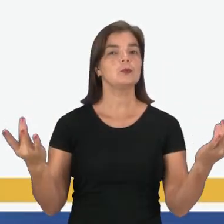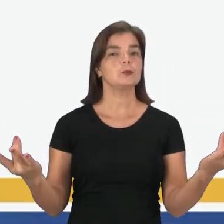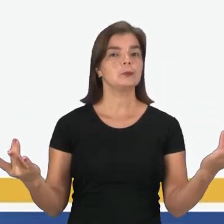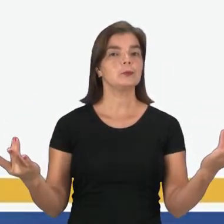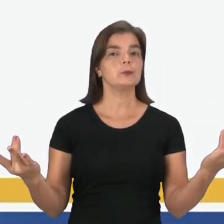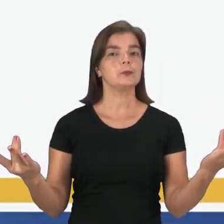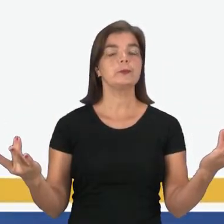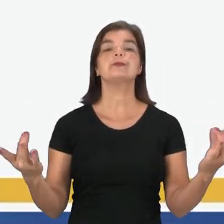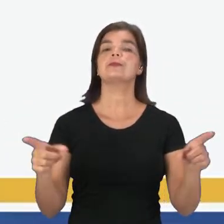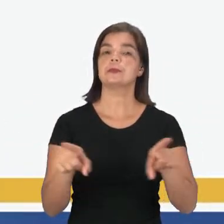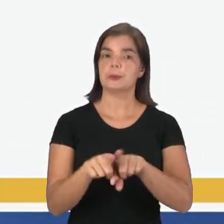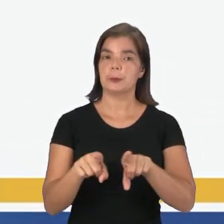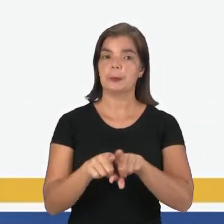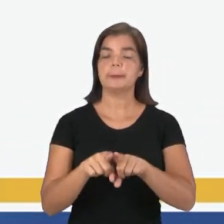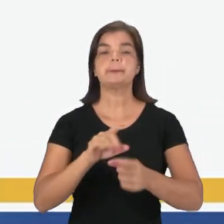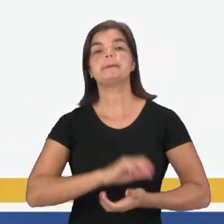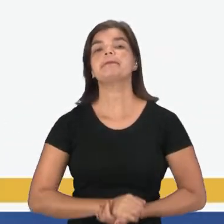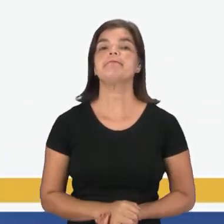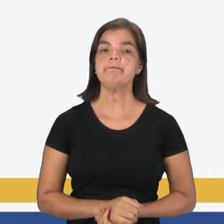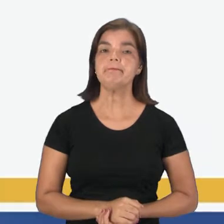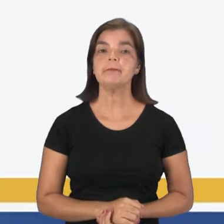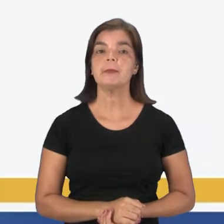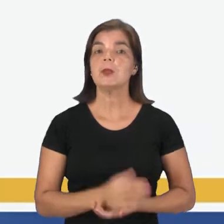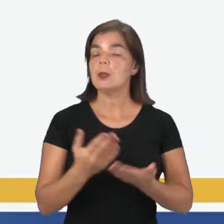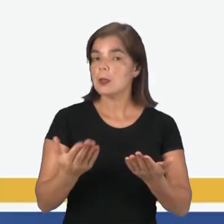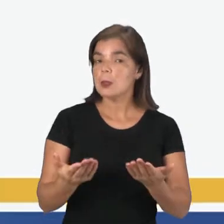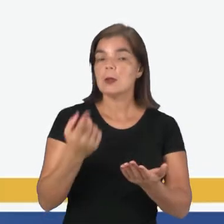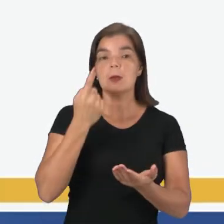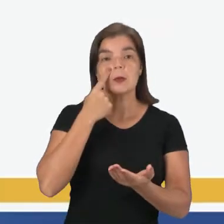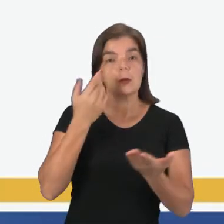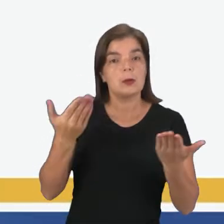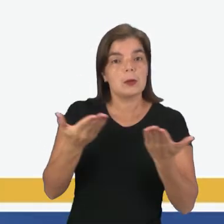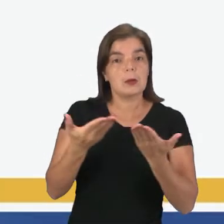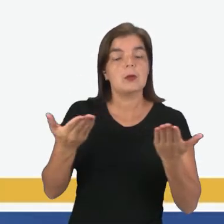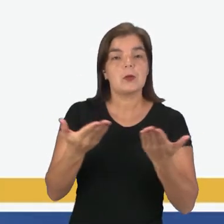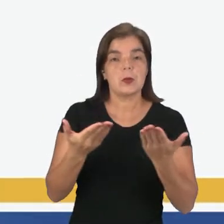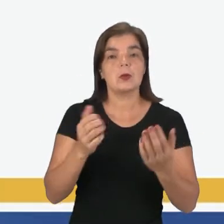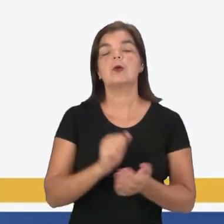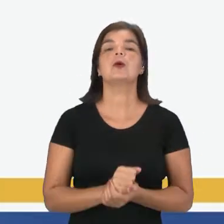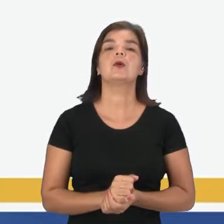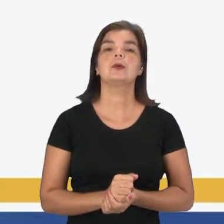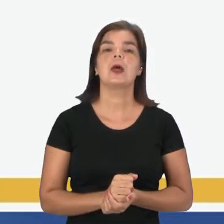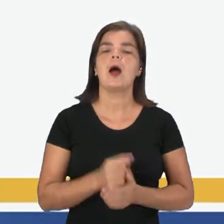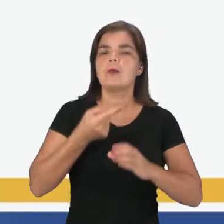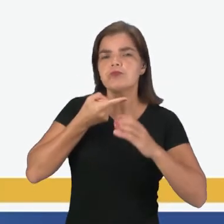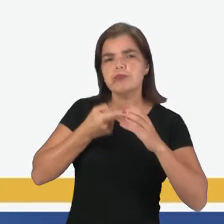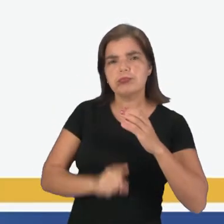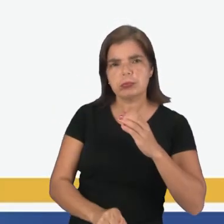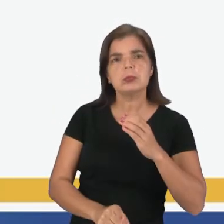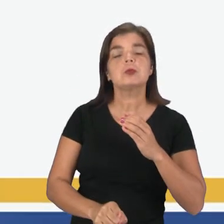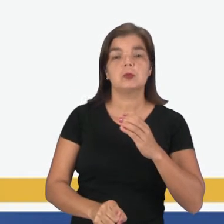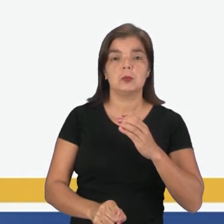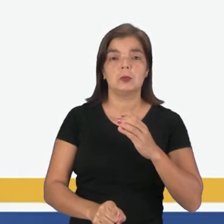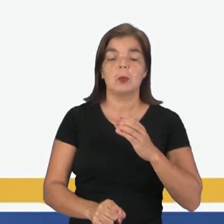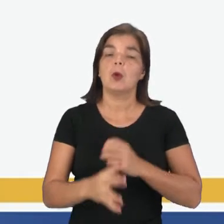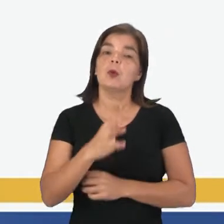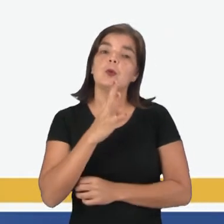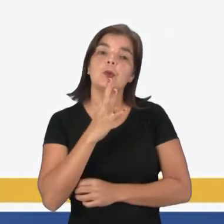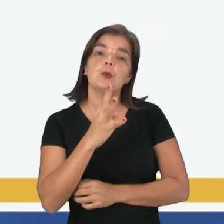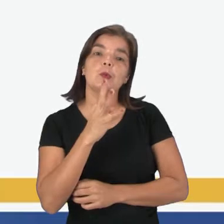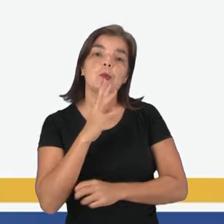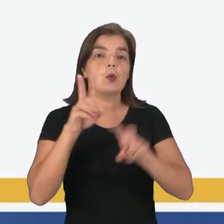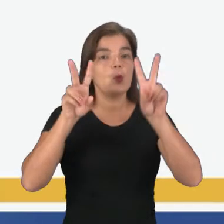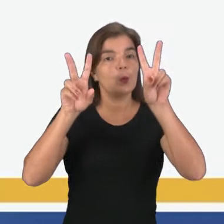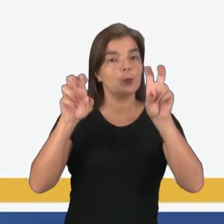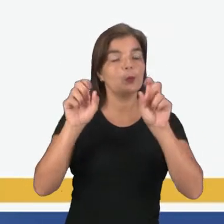O budismo é politeísta. Então, nós vamos agora aprofundar o